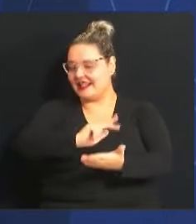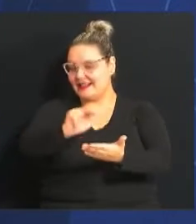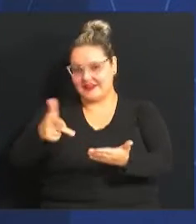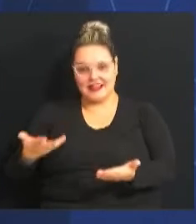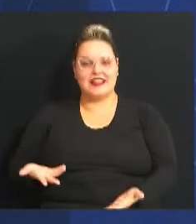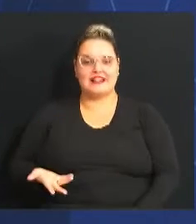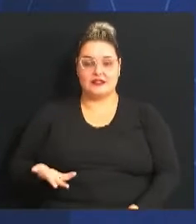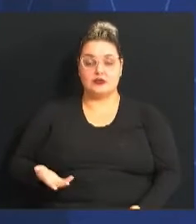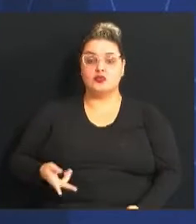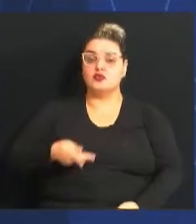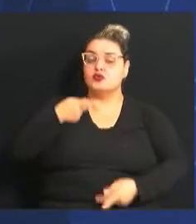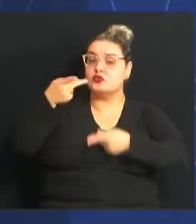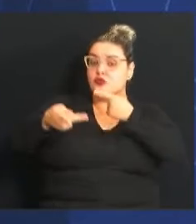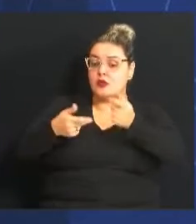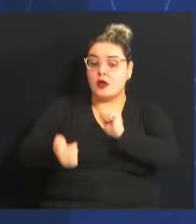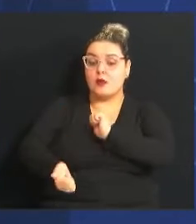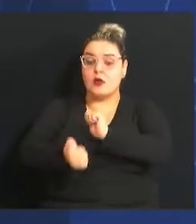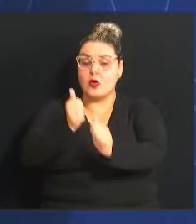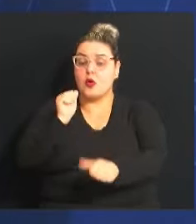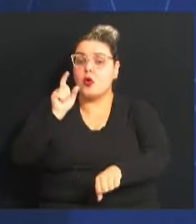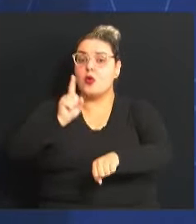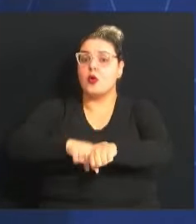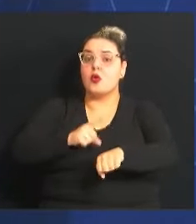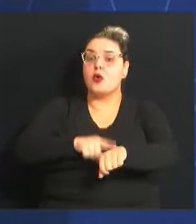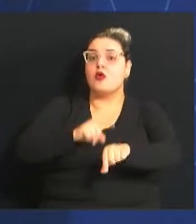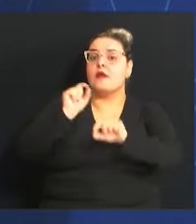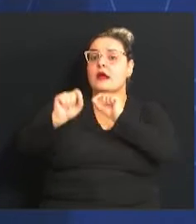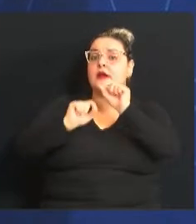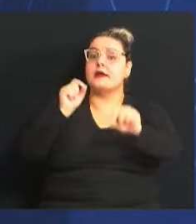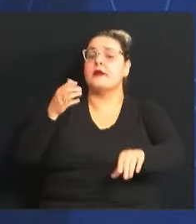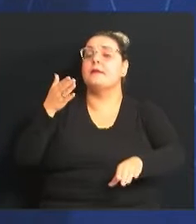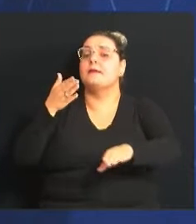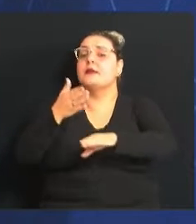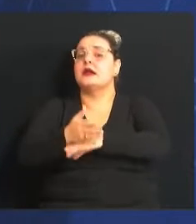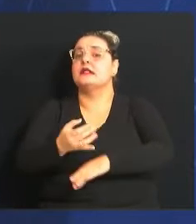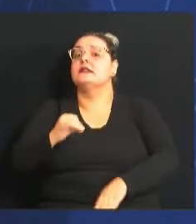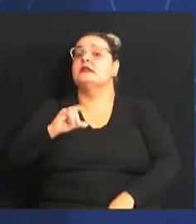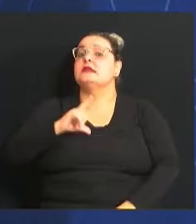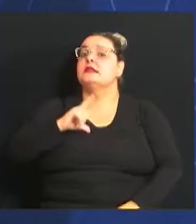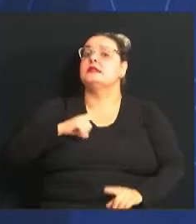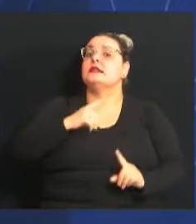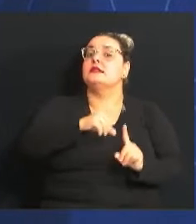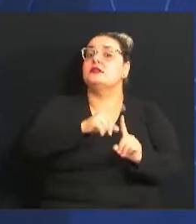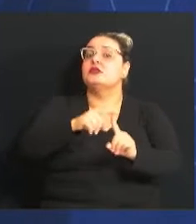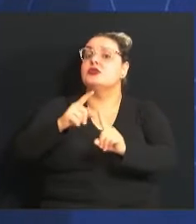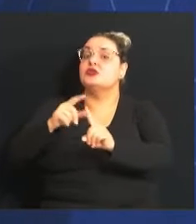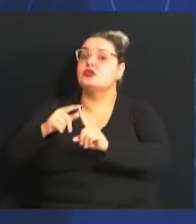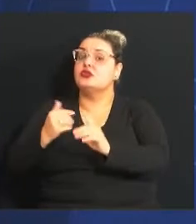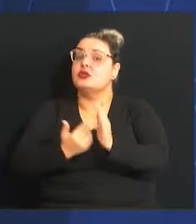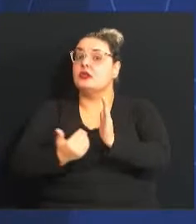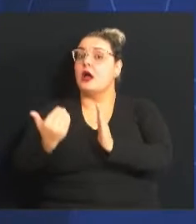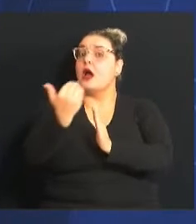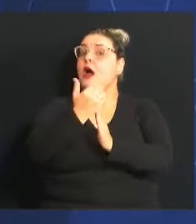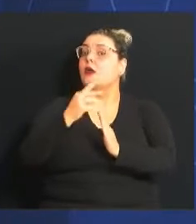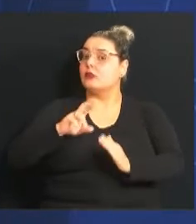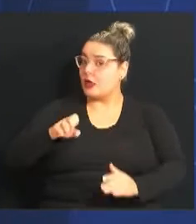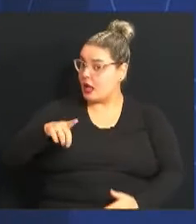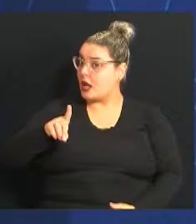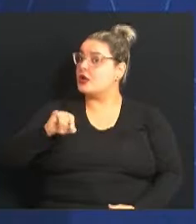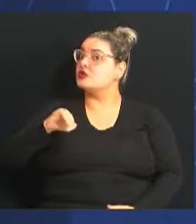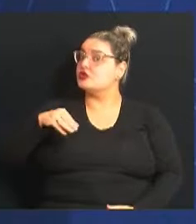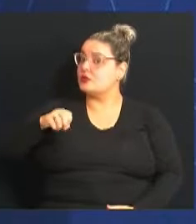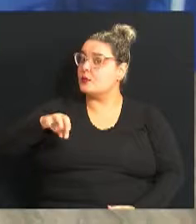os esportes, horários, quem pode participar, se vai ter modalidade de alto rendimento para nós